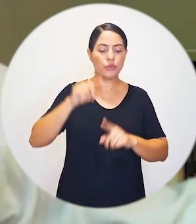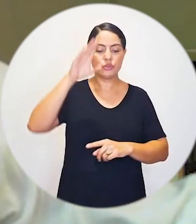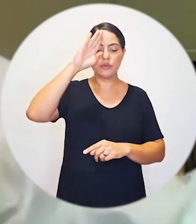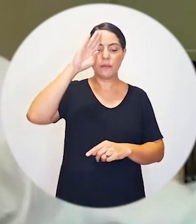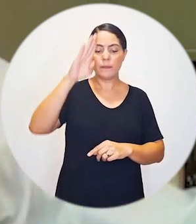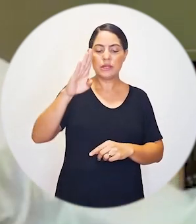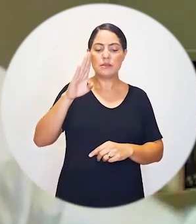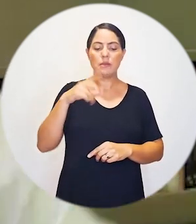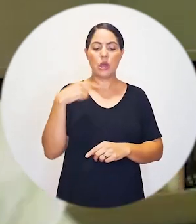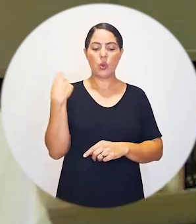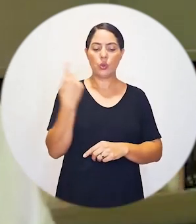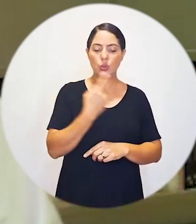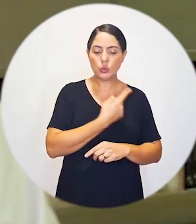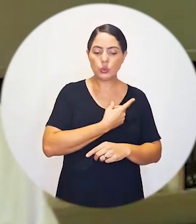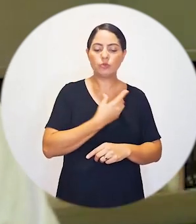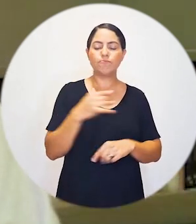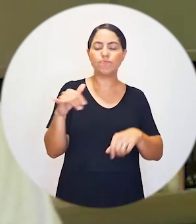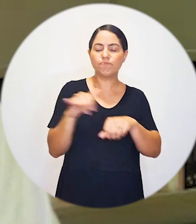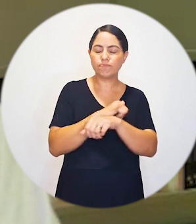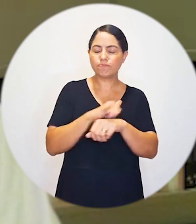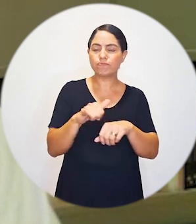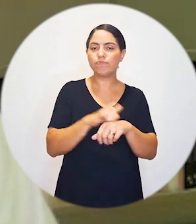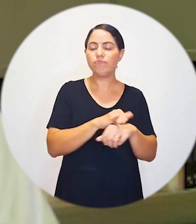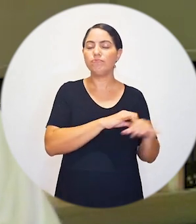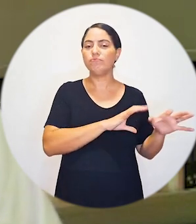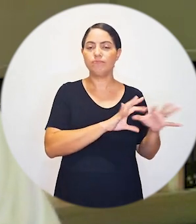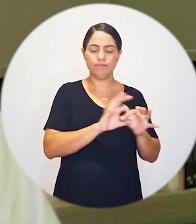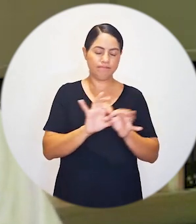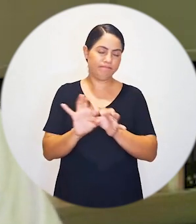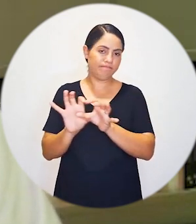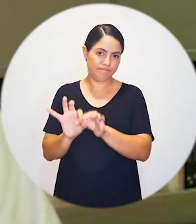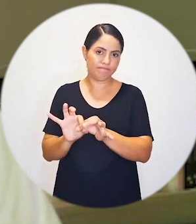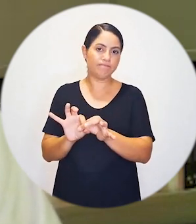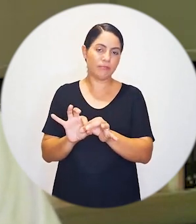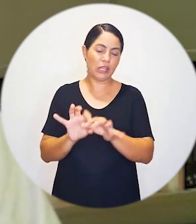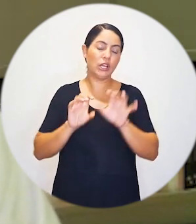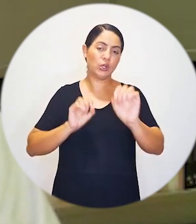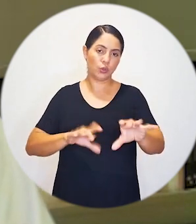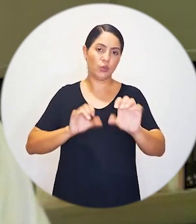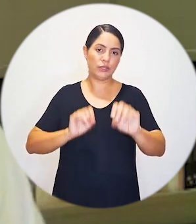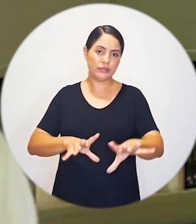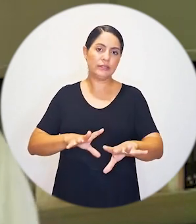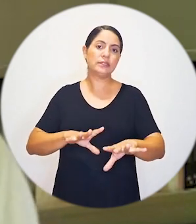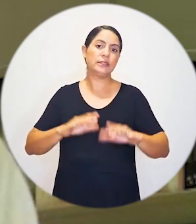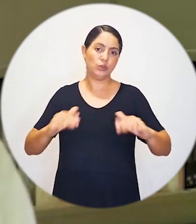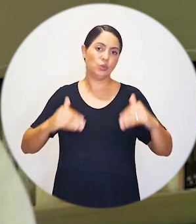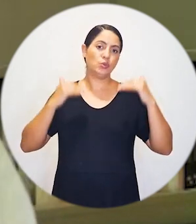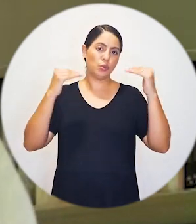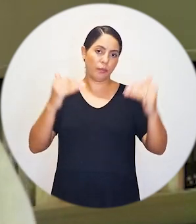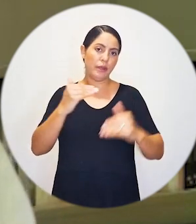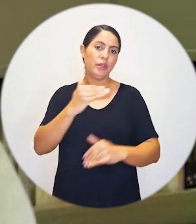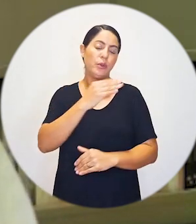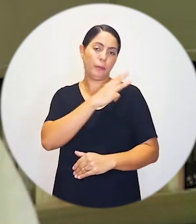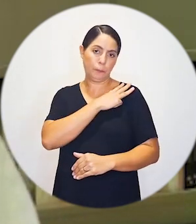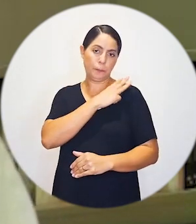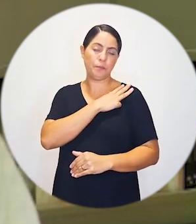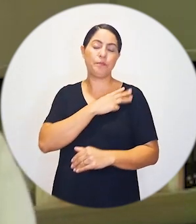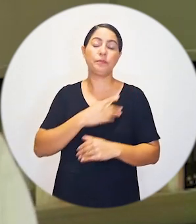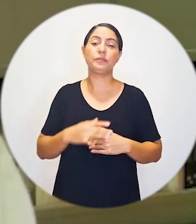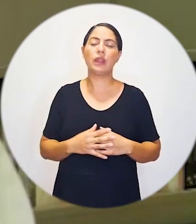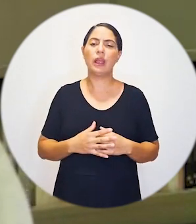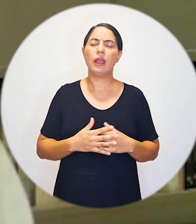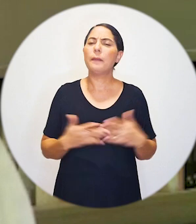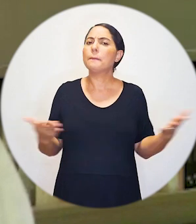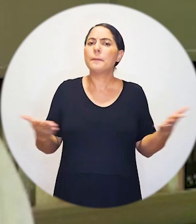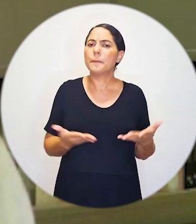que nos levou a buscar a criação dessa instituição de ensino superior. Hoje, a ESA